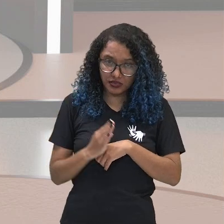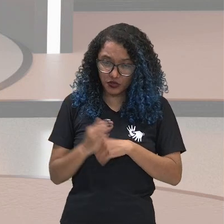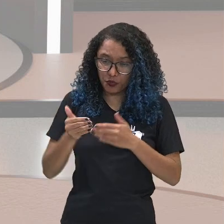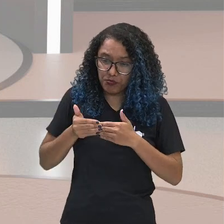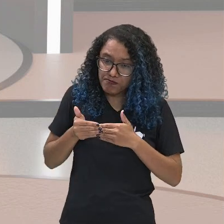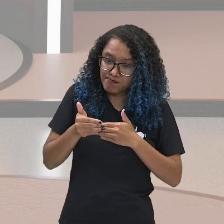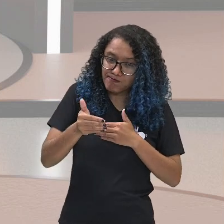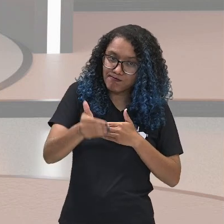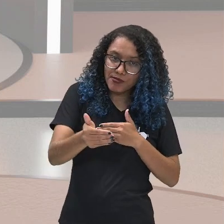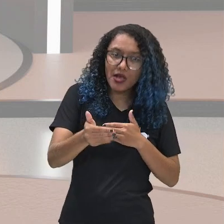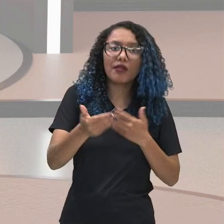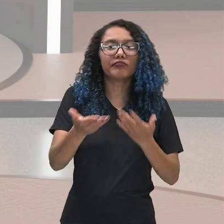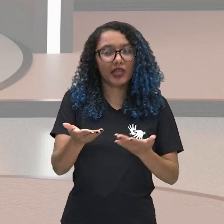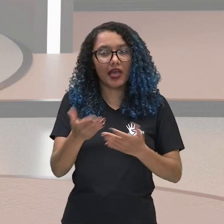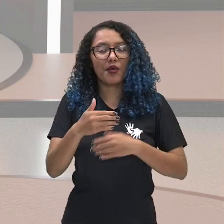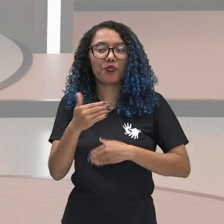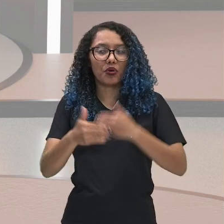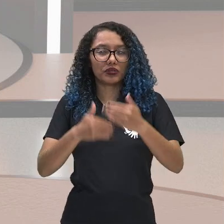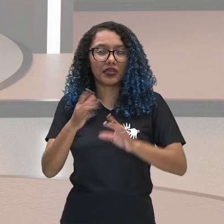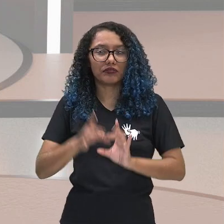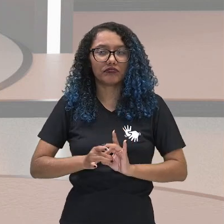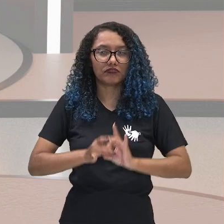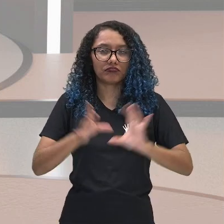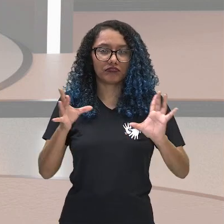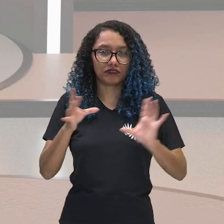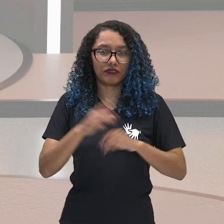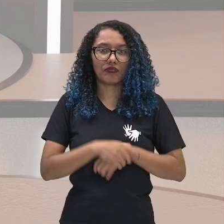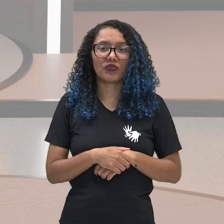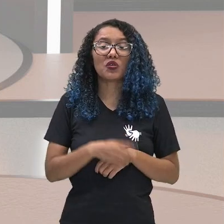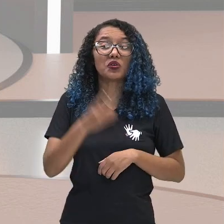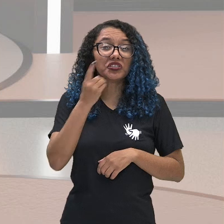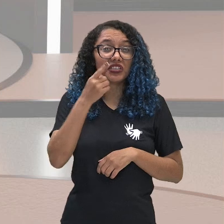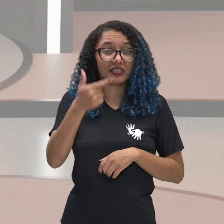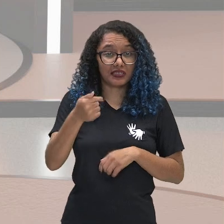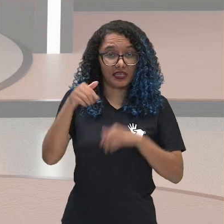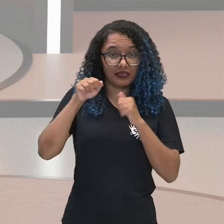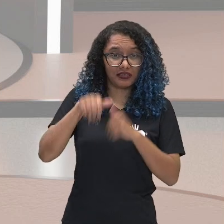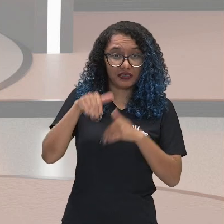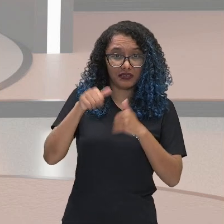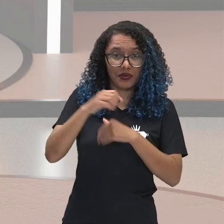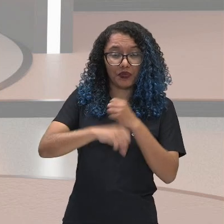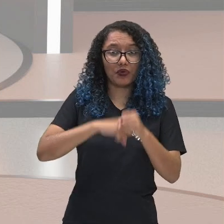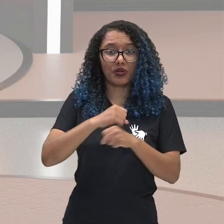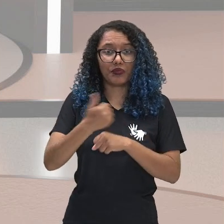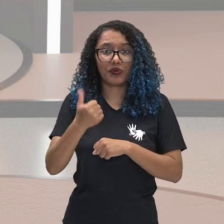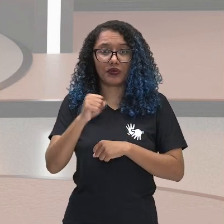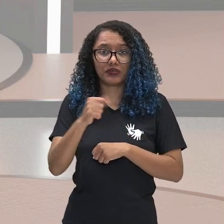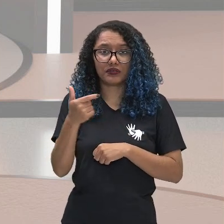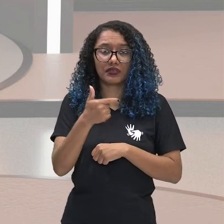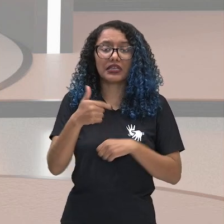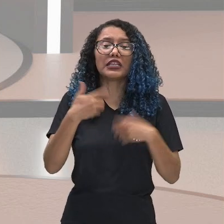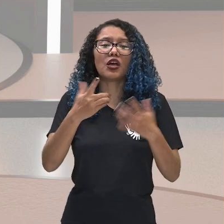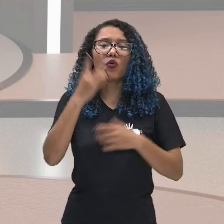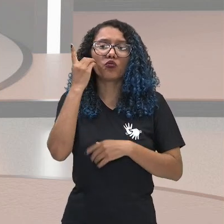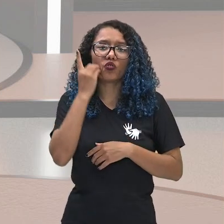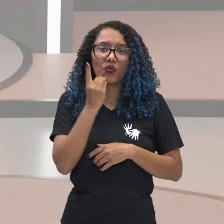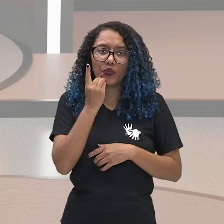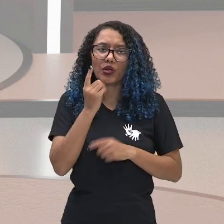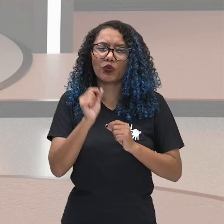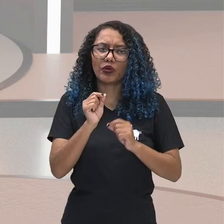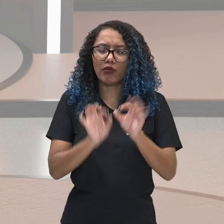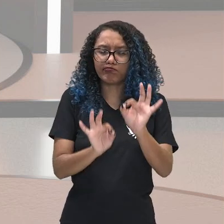de independência, no 7 de setembro de 1822, o Dom Pedro, então, ele passou a organizar o